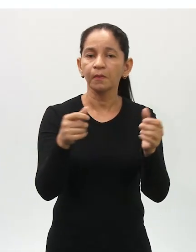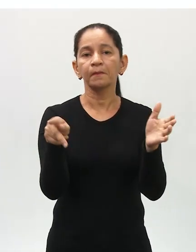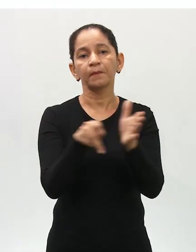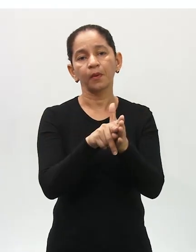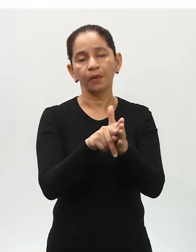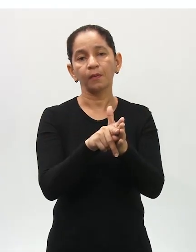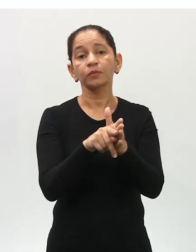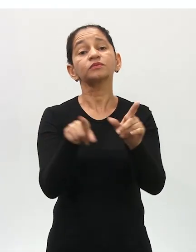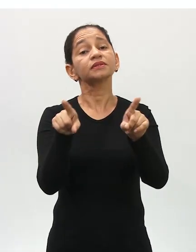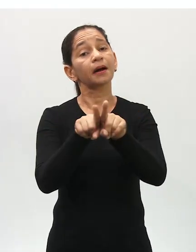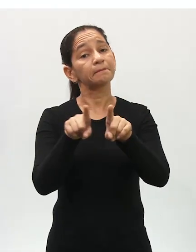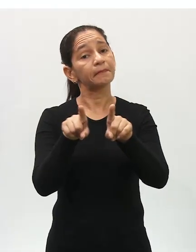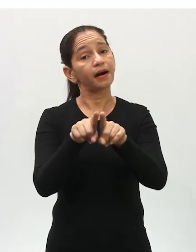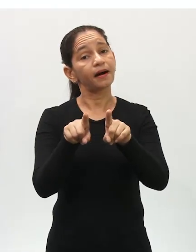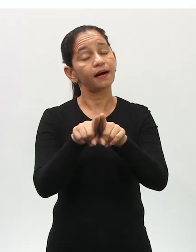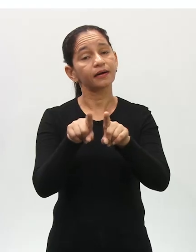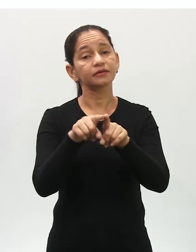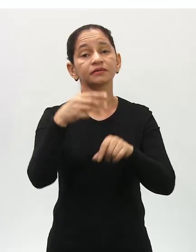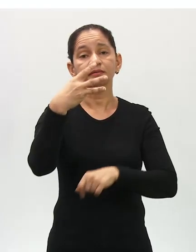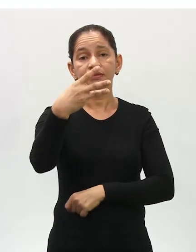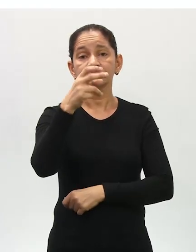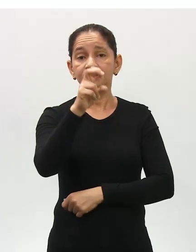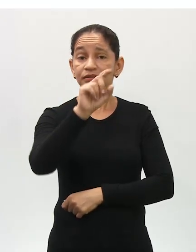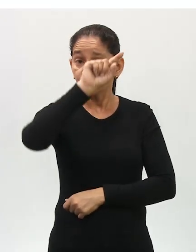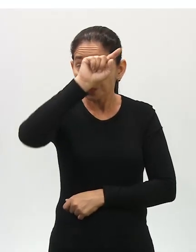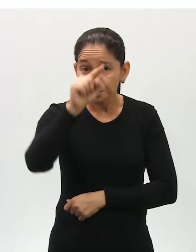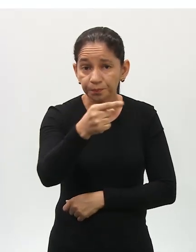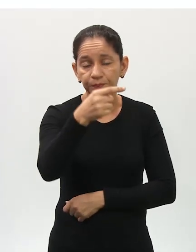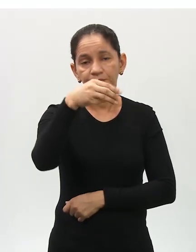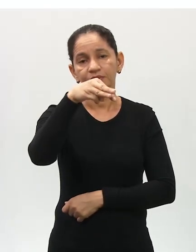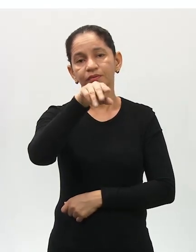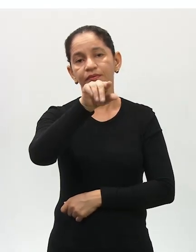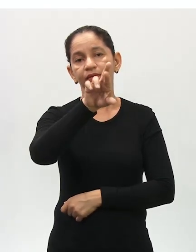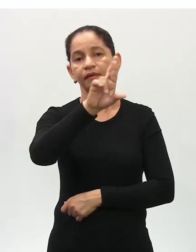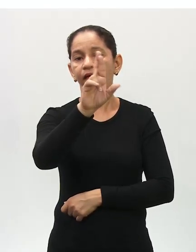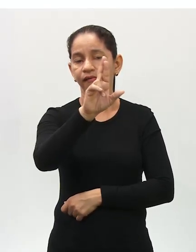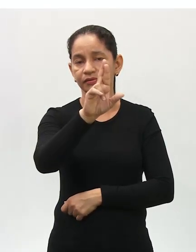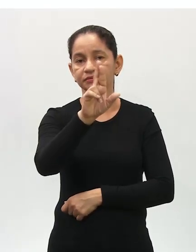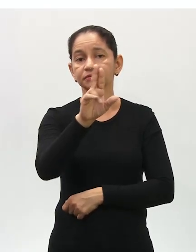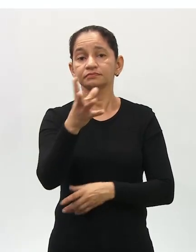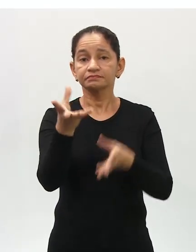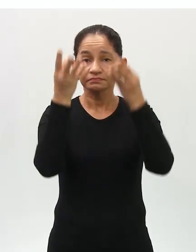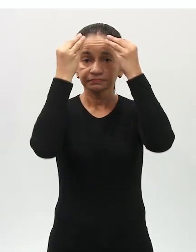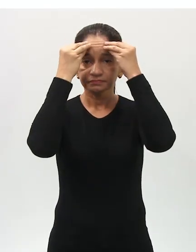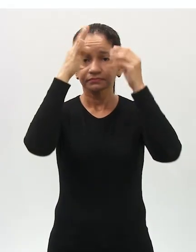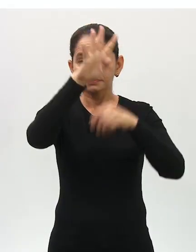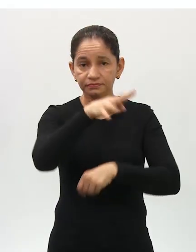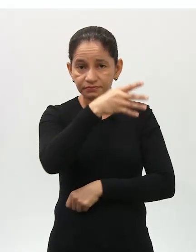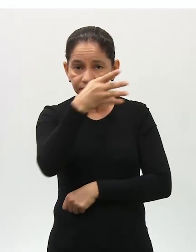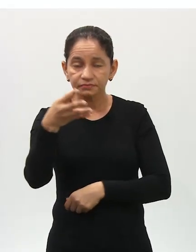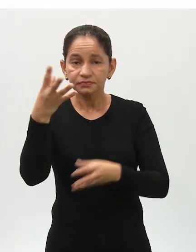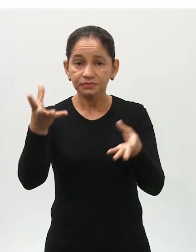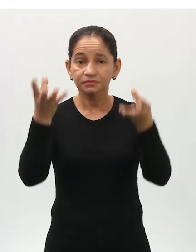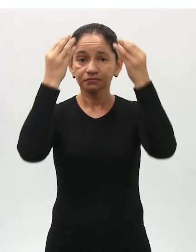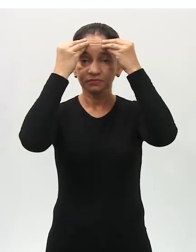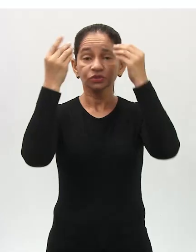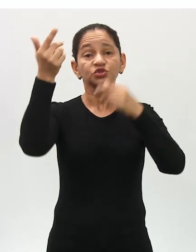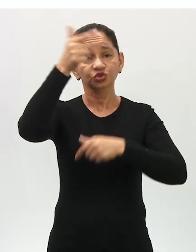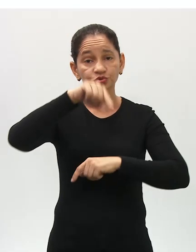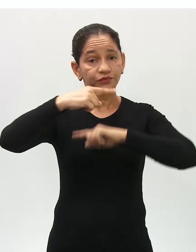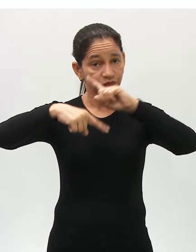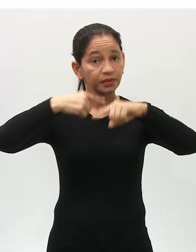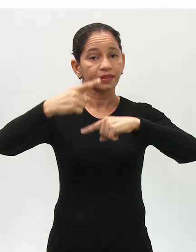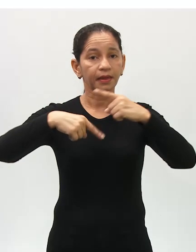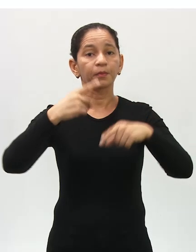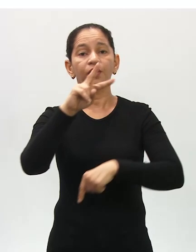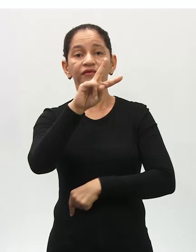próprio, né? No valor de 35 mil reais. Eu gostaria que vocês guardassem essa imagem um pouquinho na memória, que nós vamos ter que trazer ela